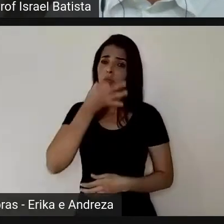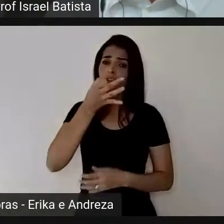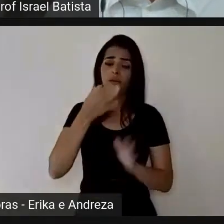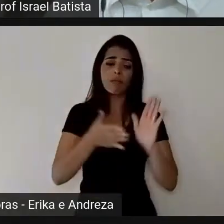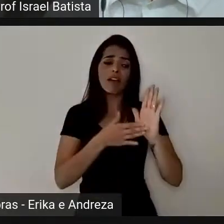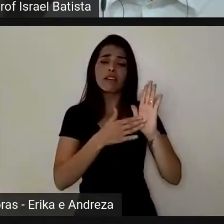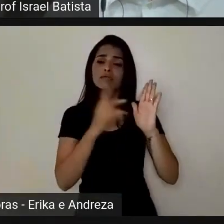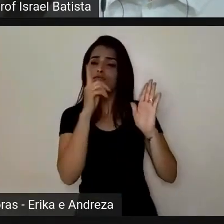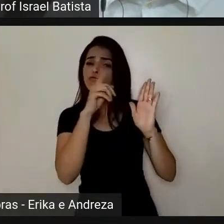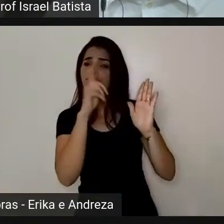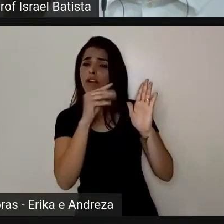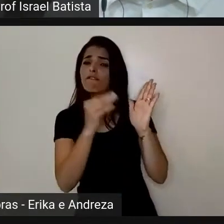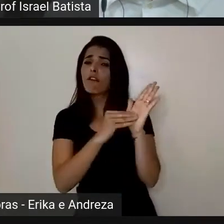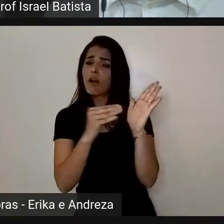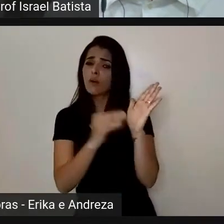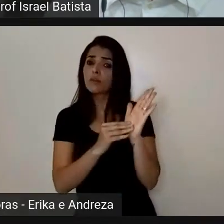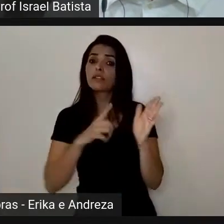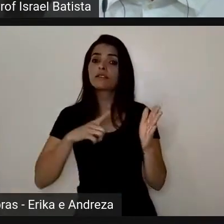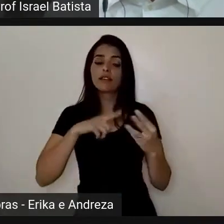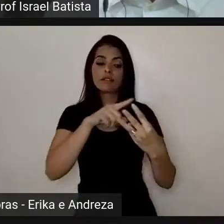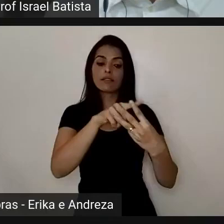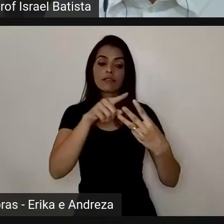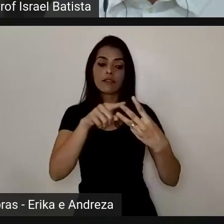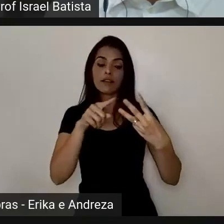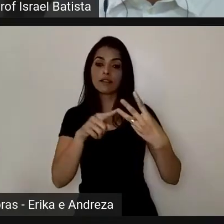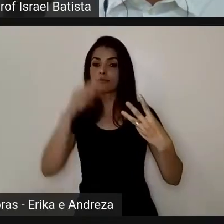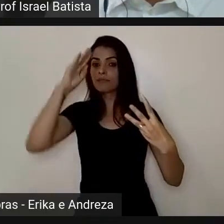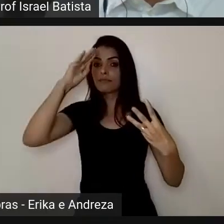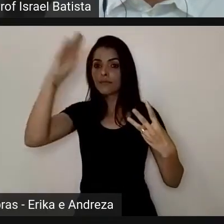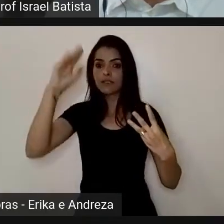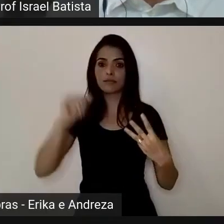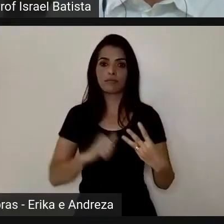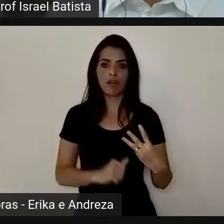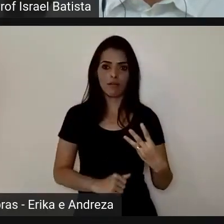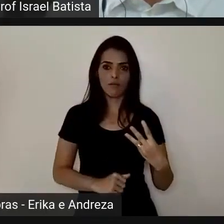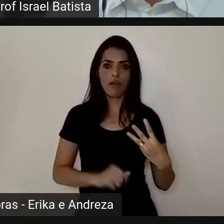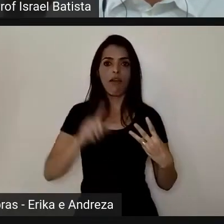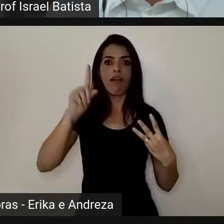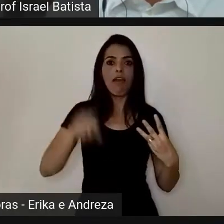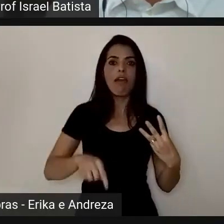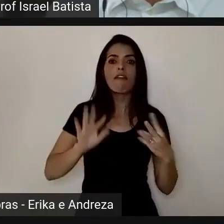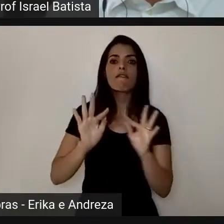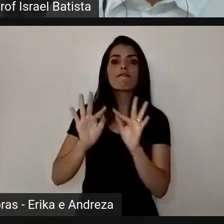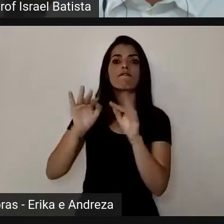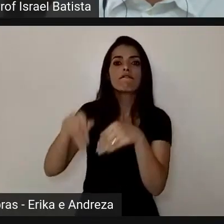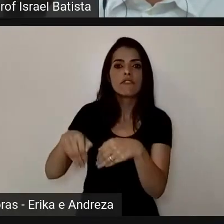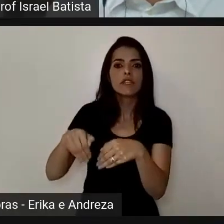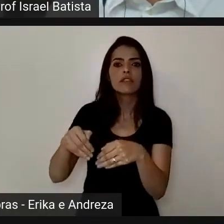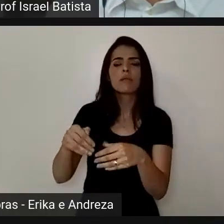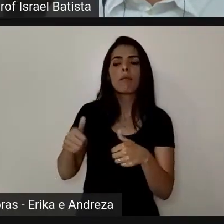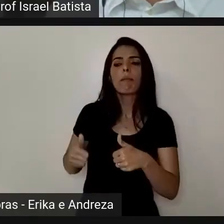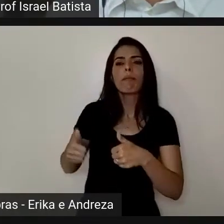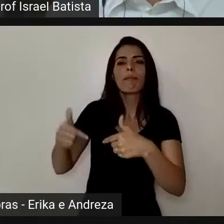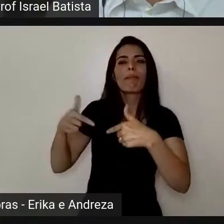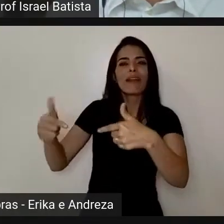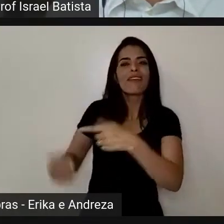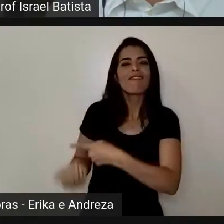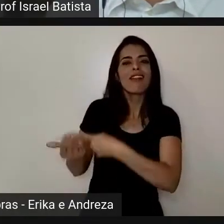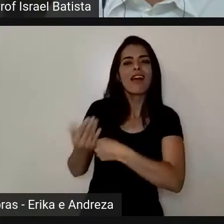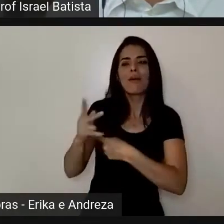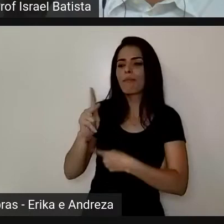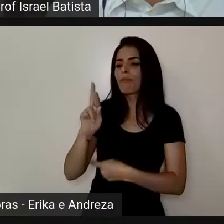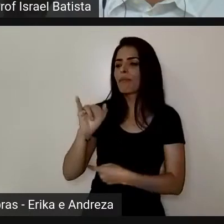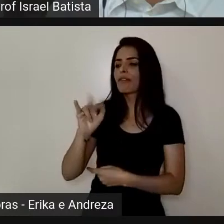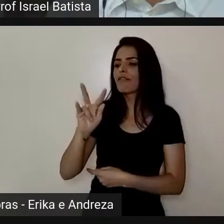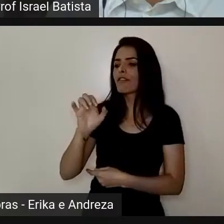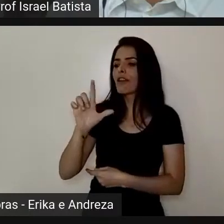administrativa, e ainda assim, a meu ver, ela veio incompleta, né? Quando ela traz 3 principais partes, né? A primeira parte, onde fala ali do fim